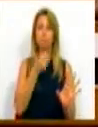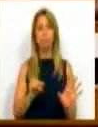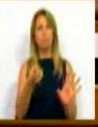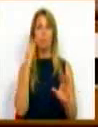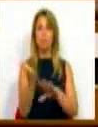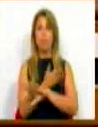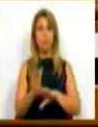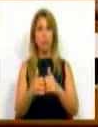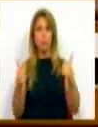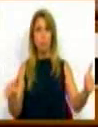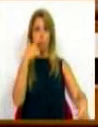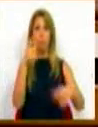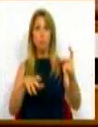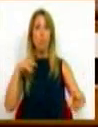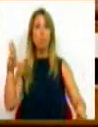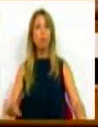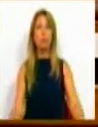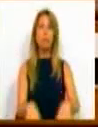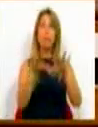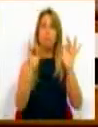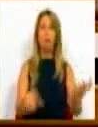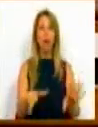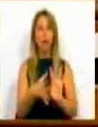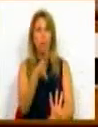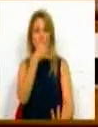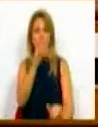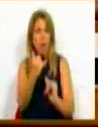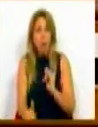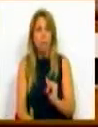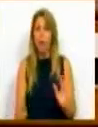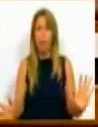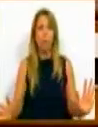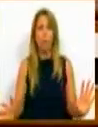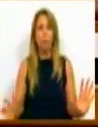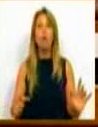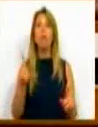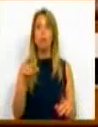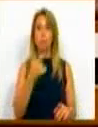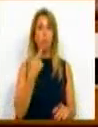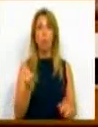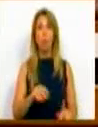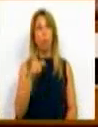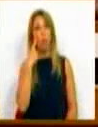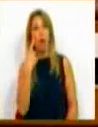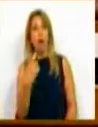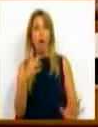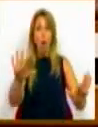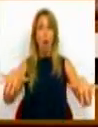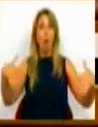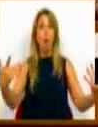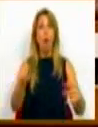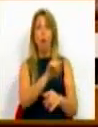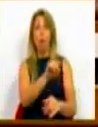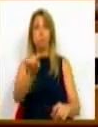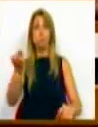portugueses como se inimigos fossem, também não podemos identificar quaisquer dos que aqui os